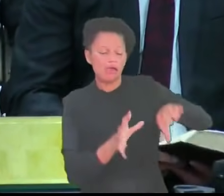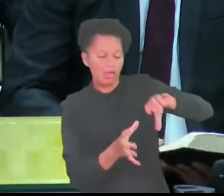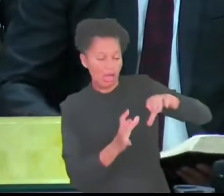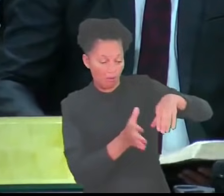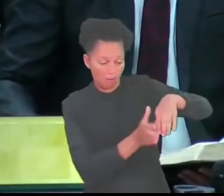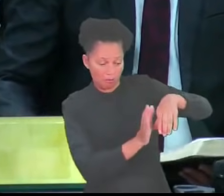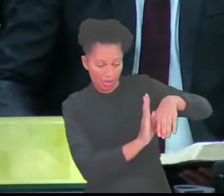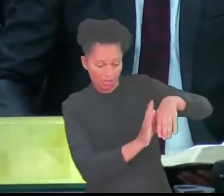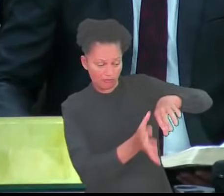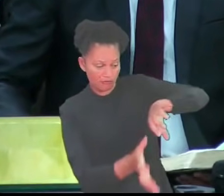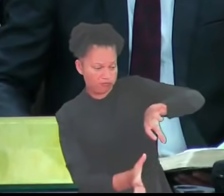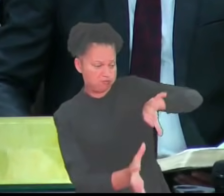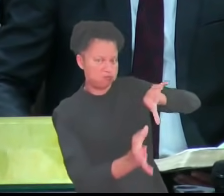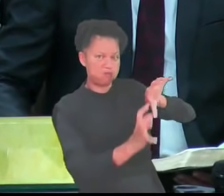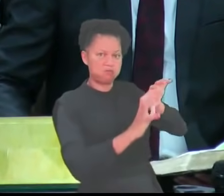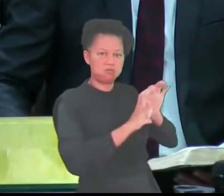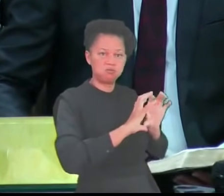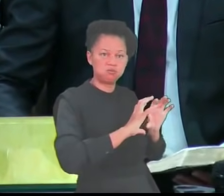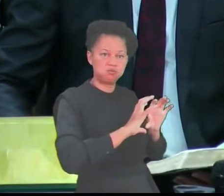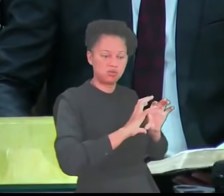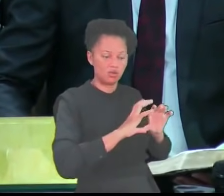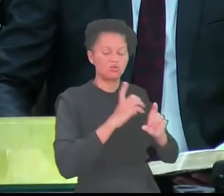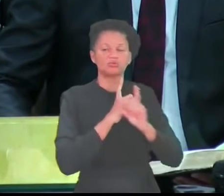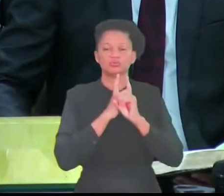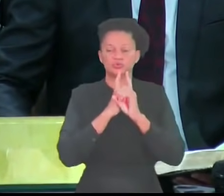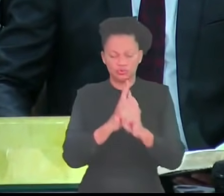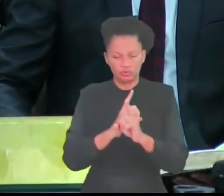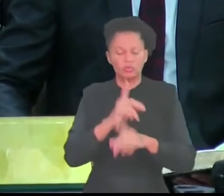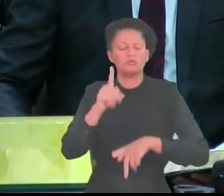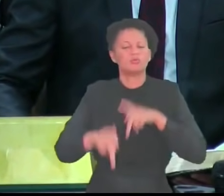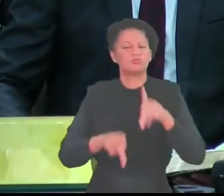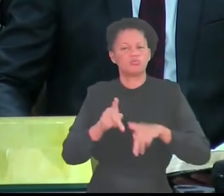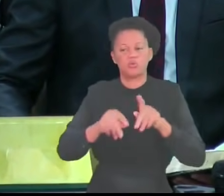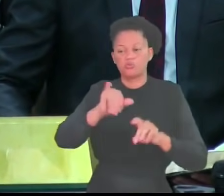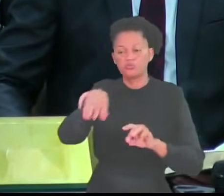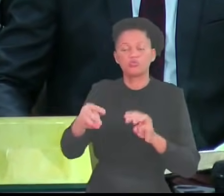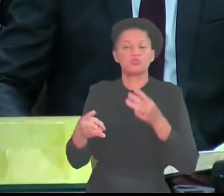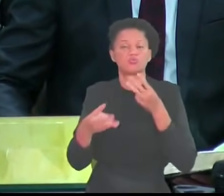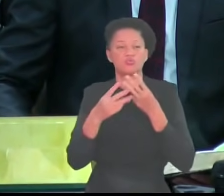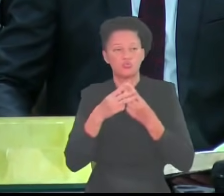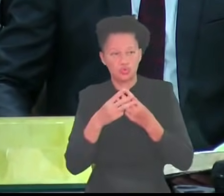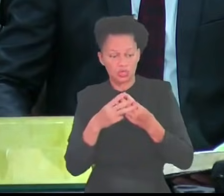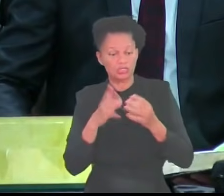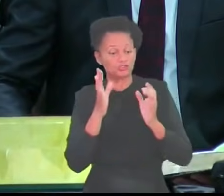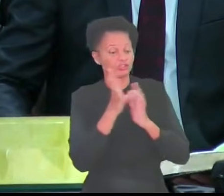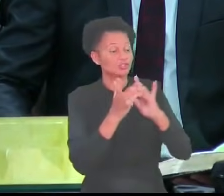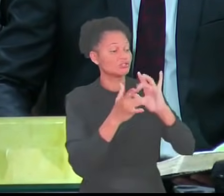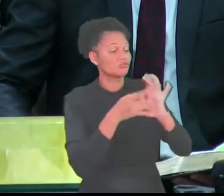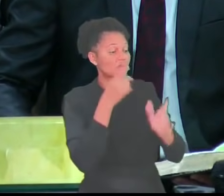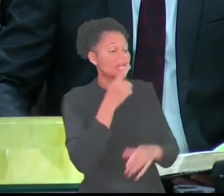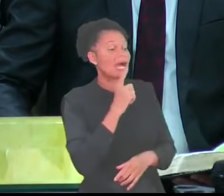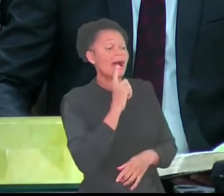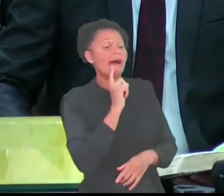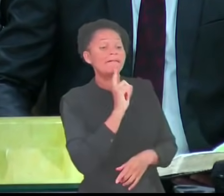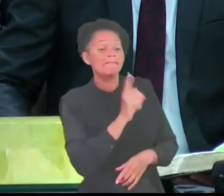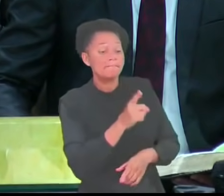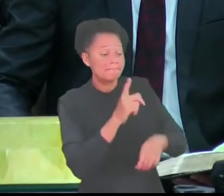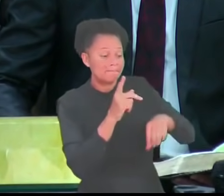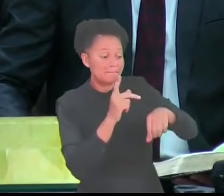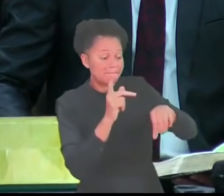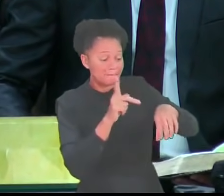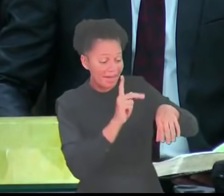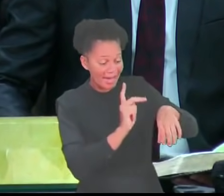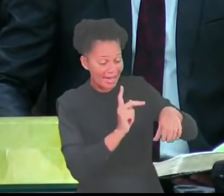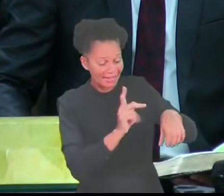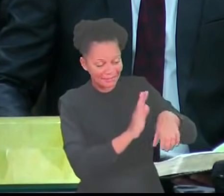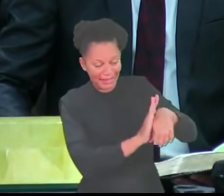pedra? Os discípulos, os judeus. Jesus disse, tirai a pedra. Mas, irmão, era